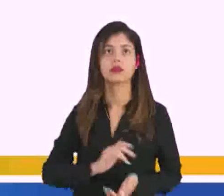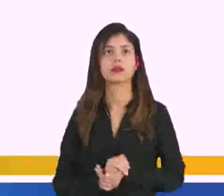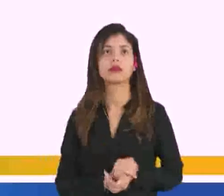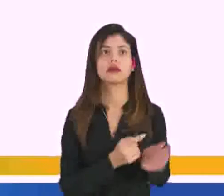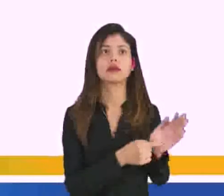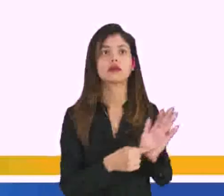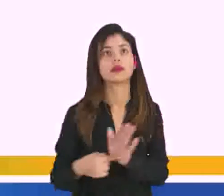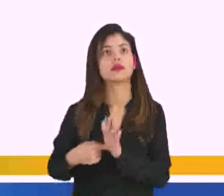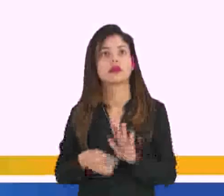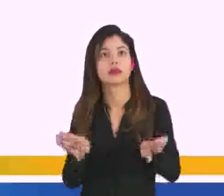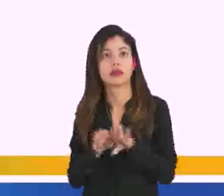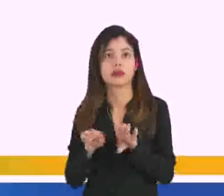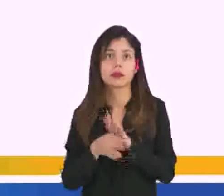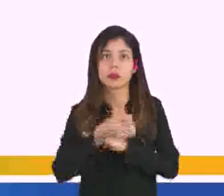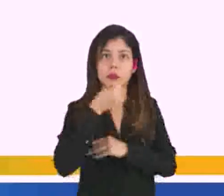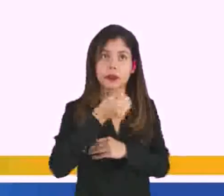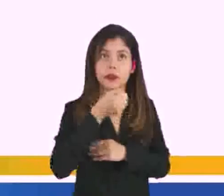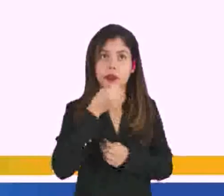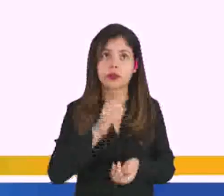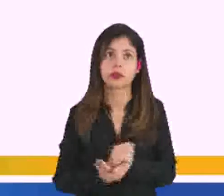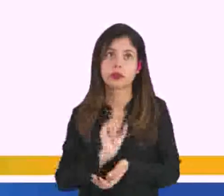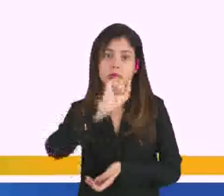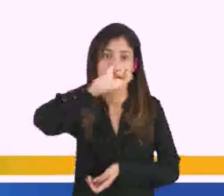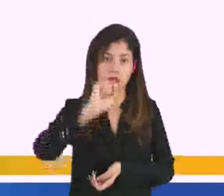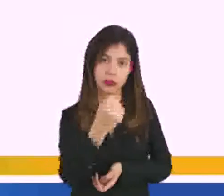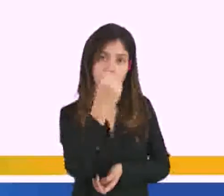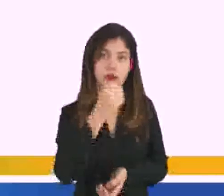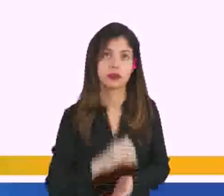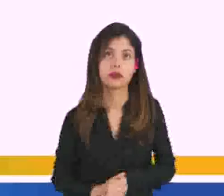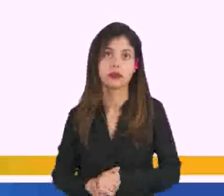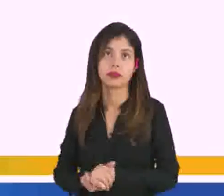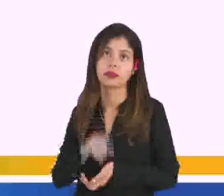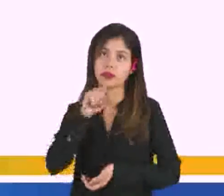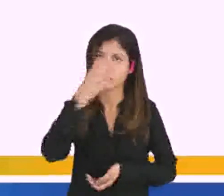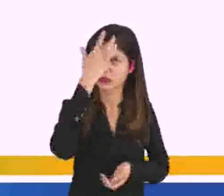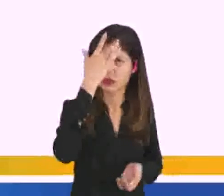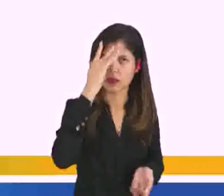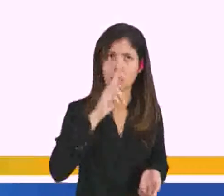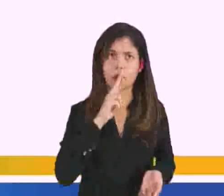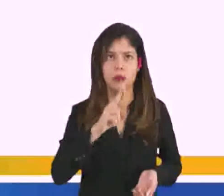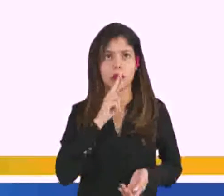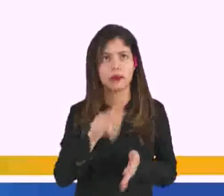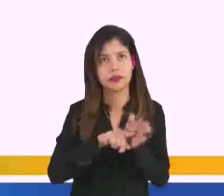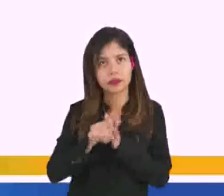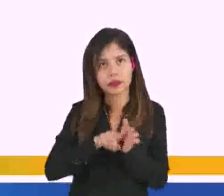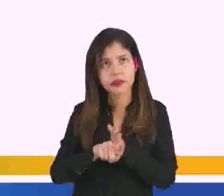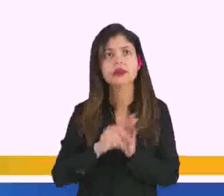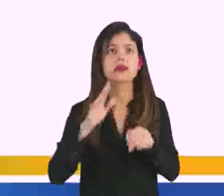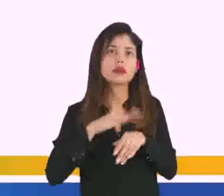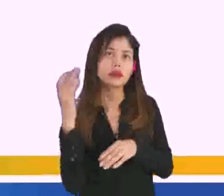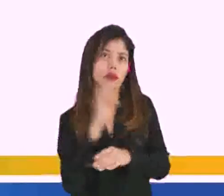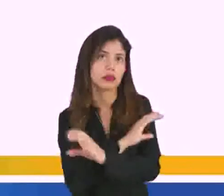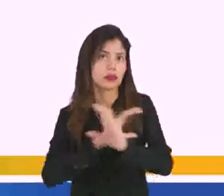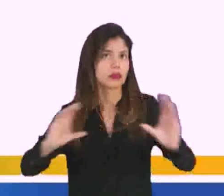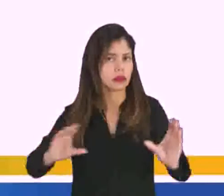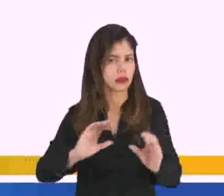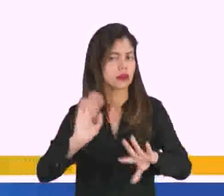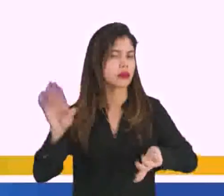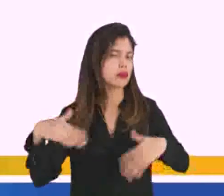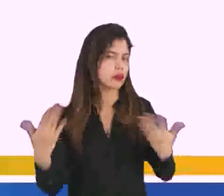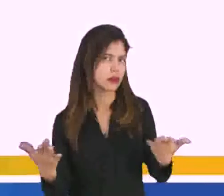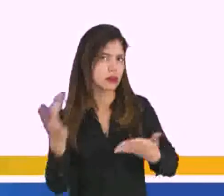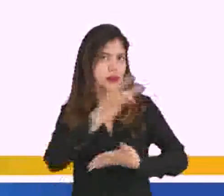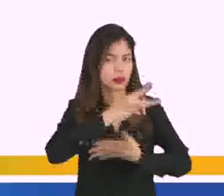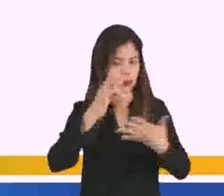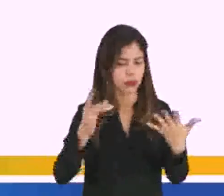de presidente da República que entreviste aí 8.000 eleitores. Você acha que o resultado dessa pesquisa é mais confiável